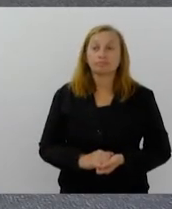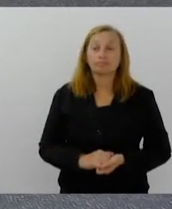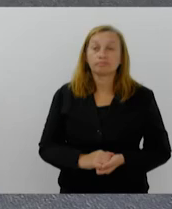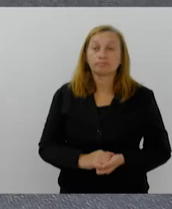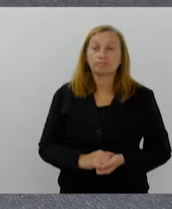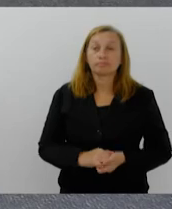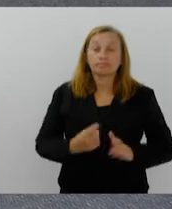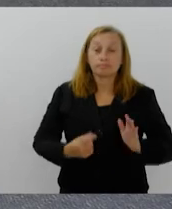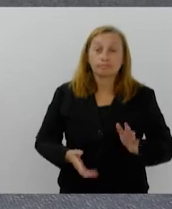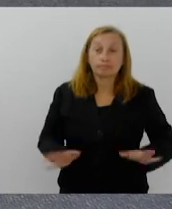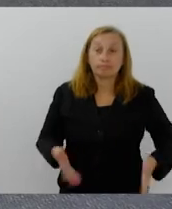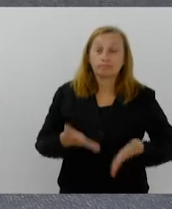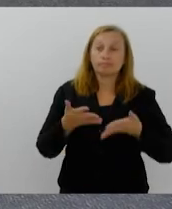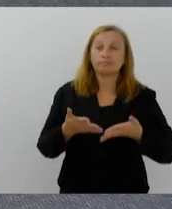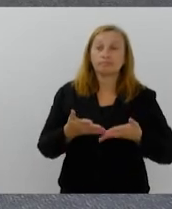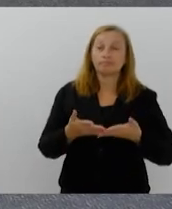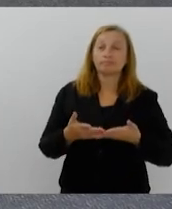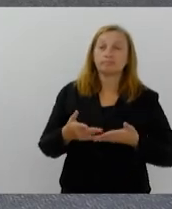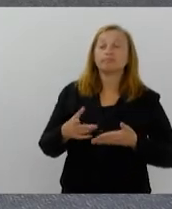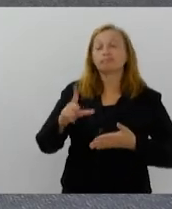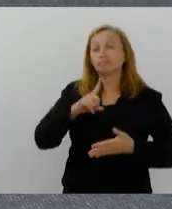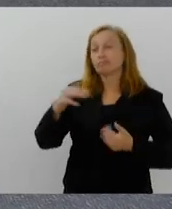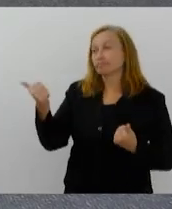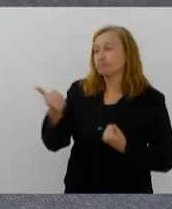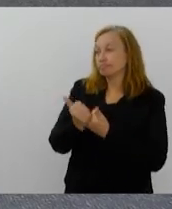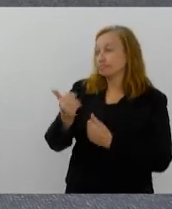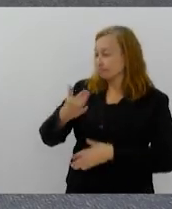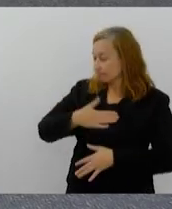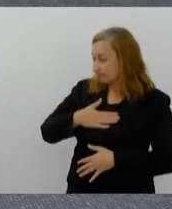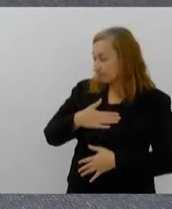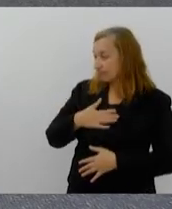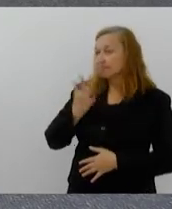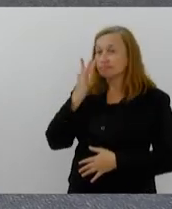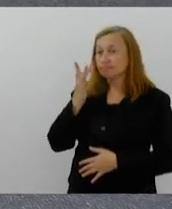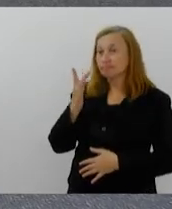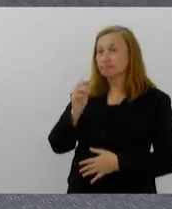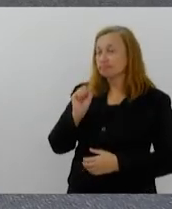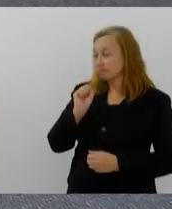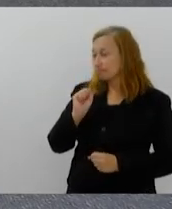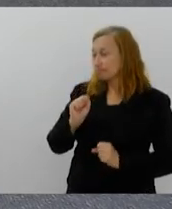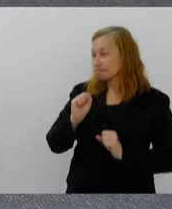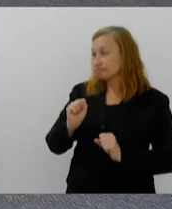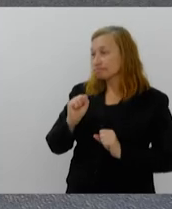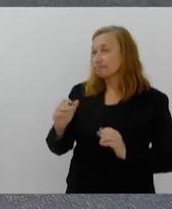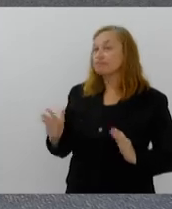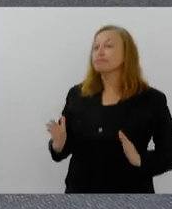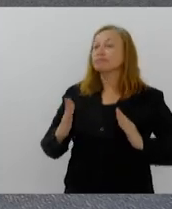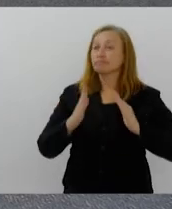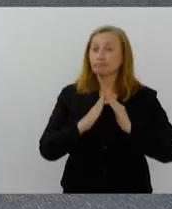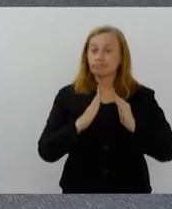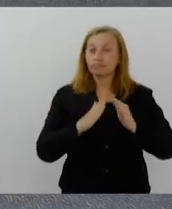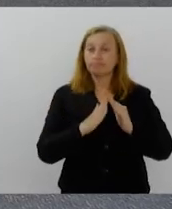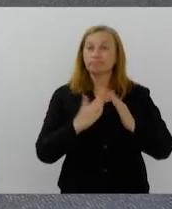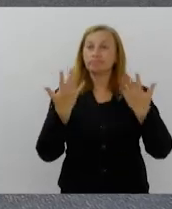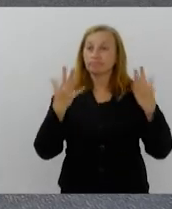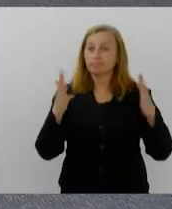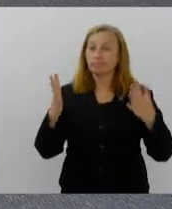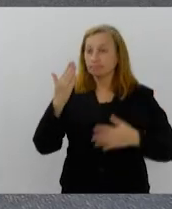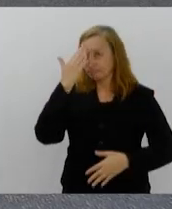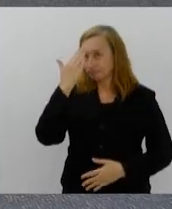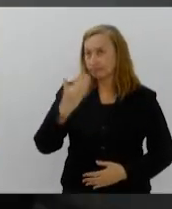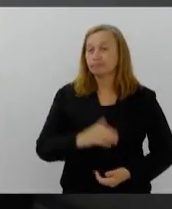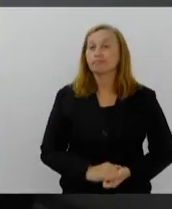essa iniciativa de Vossa Excelência tem o meu apoio, acho que pode ser encampado por essa casa, está de parabéns.